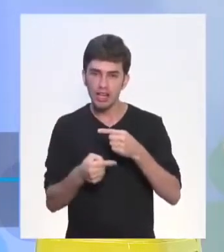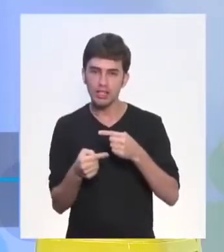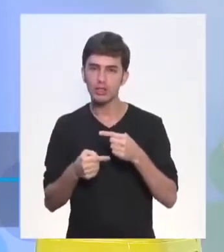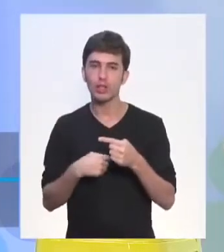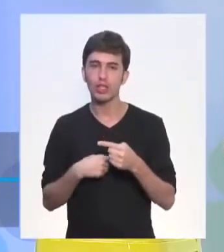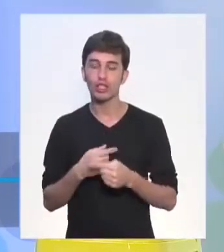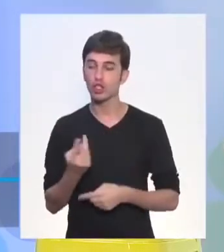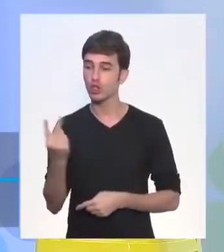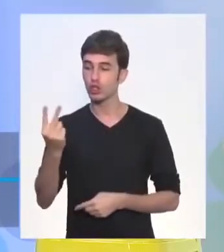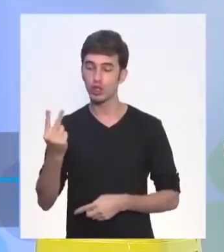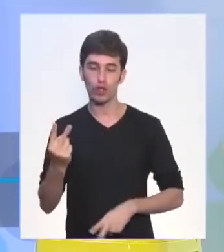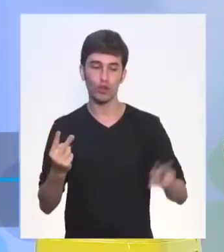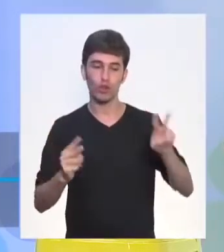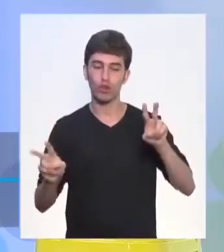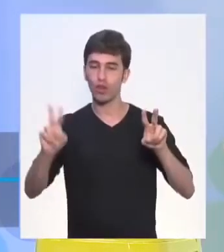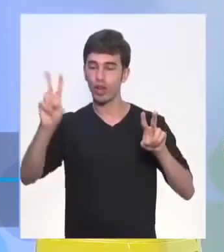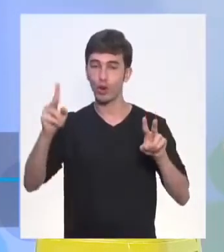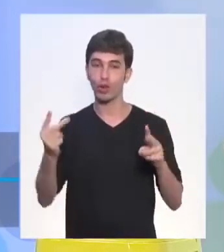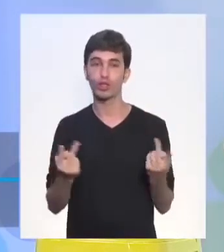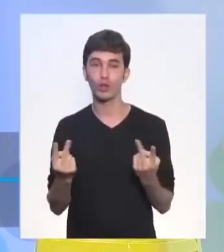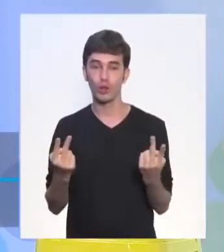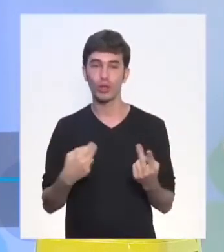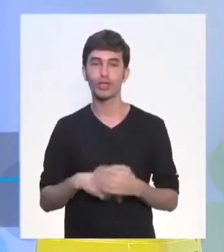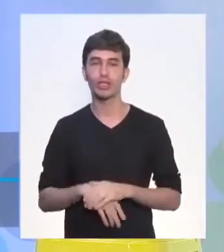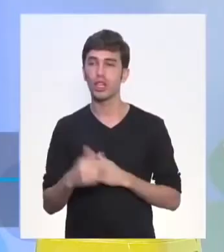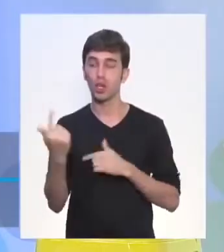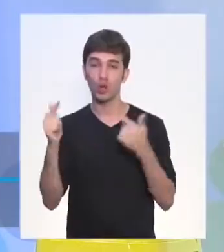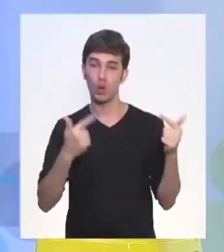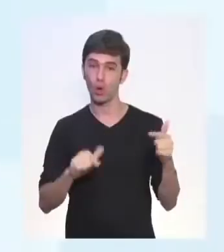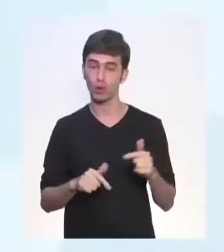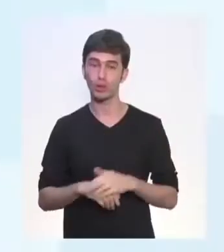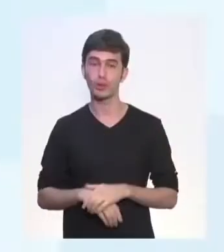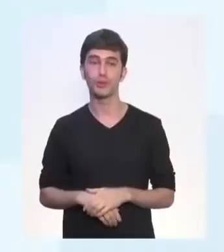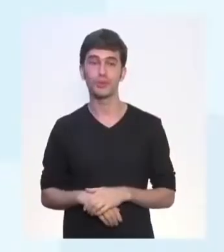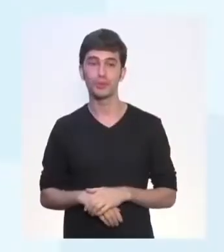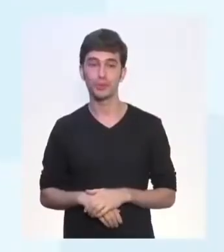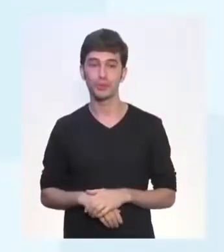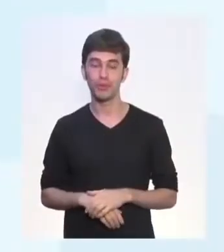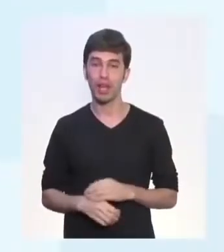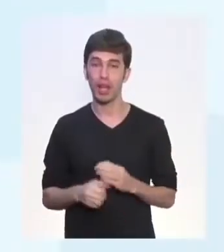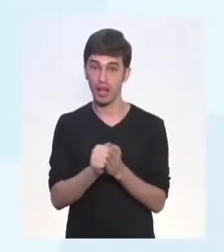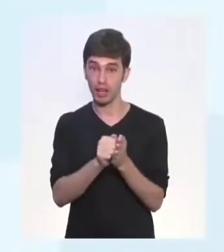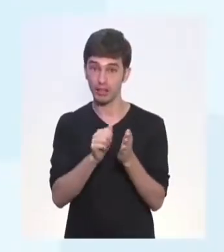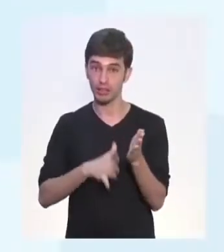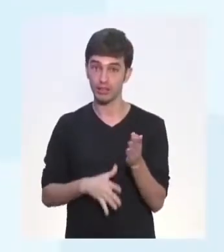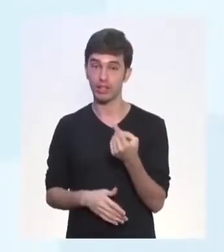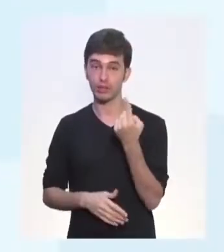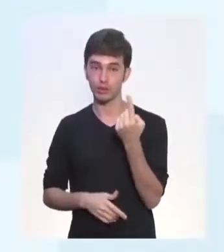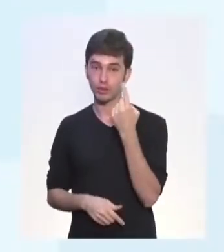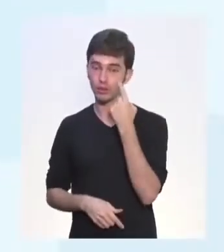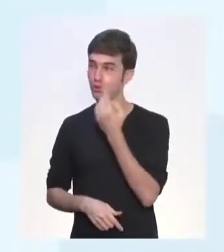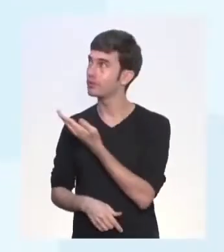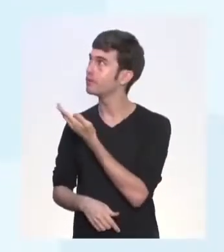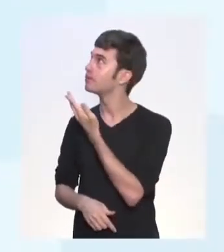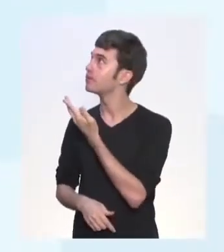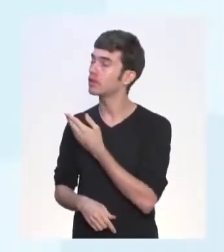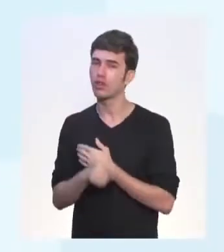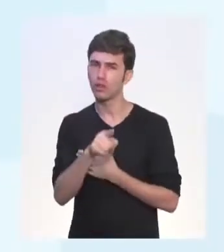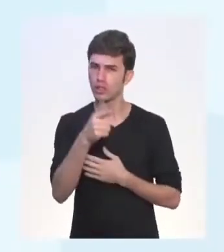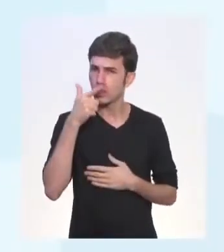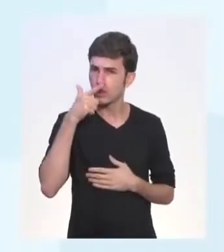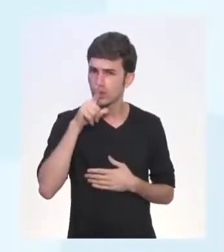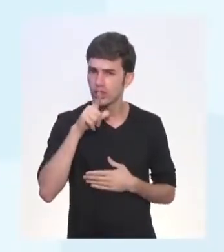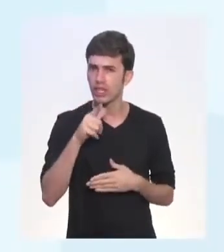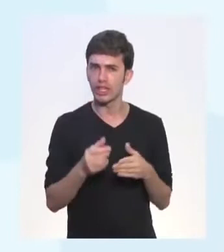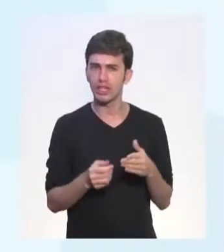justamente o foco da nossa pergunta aí, Tony. Atividade 1. Você seria capaz de escrever mais 3